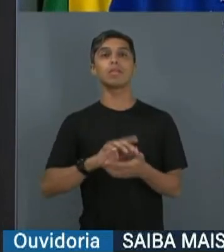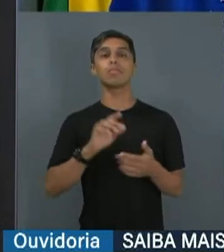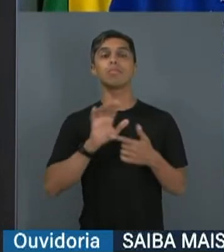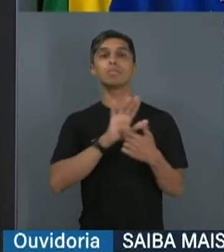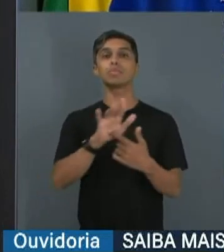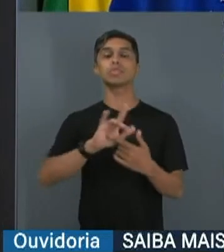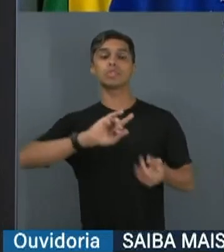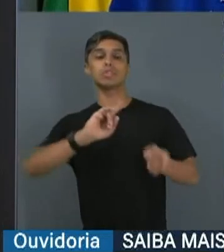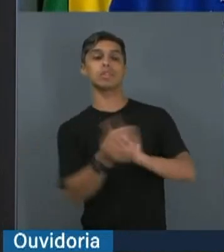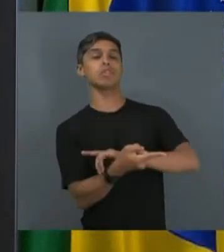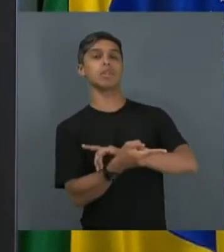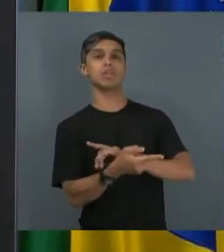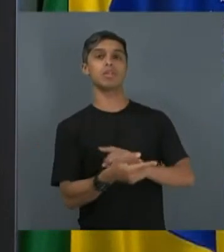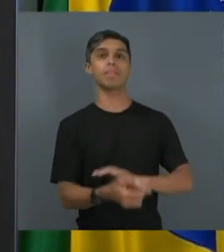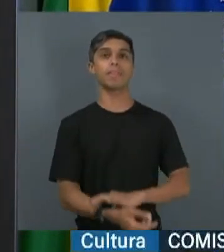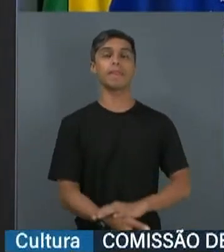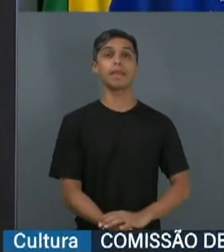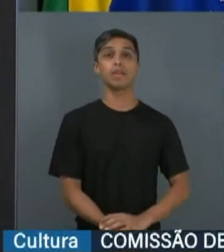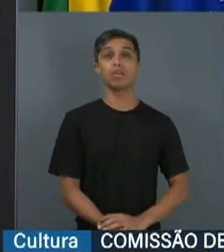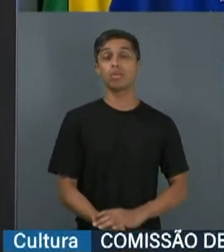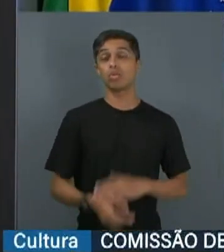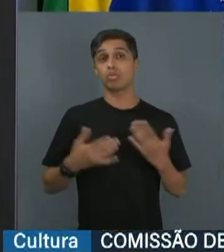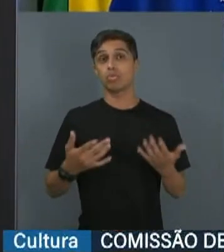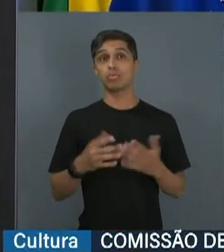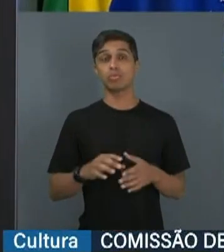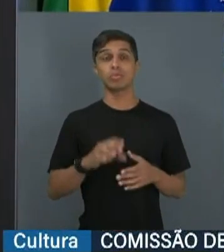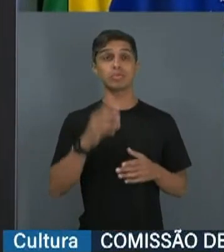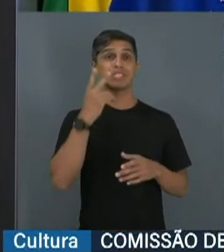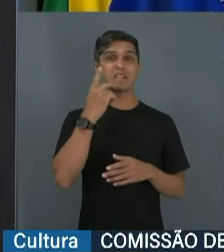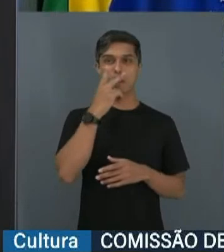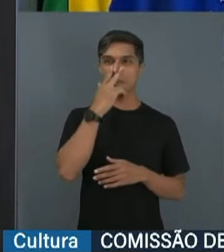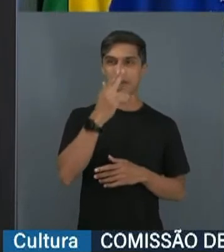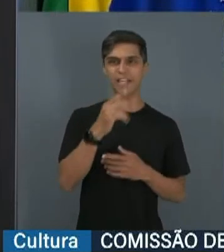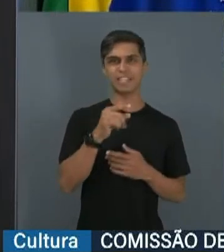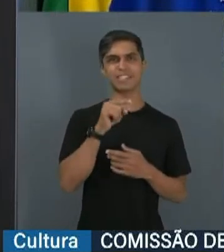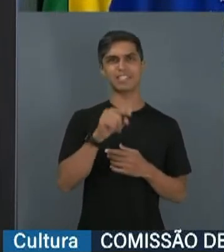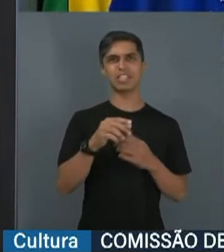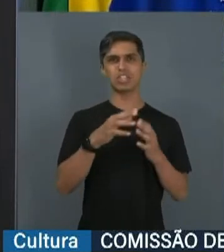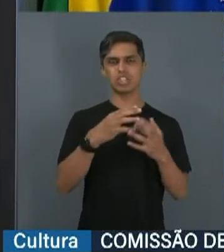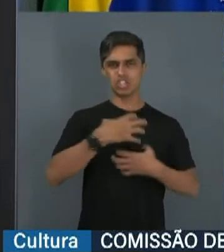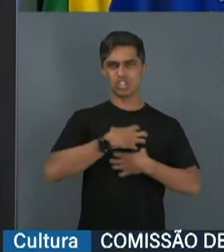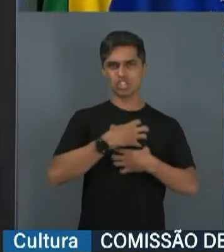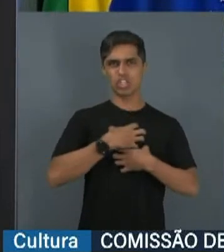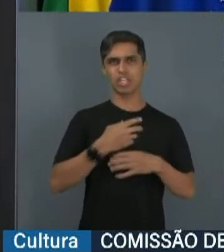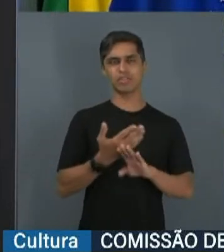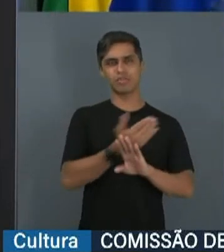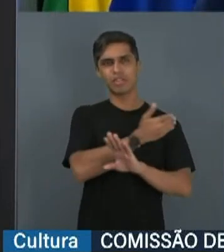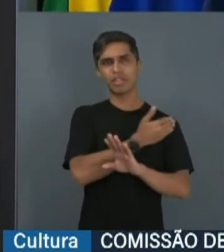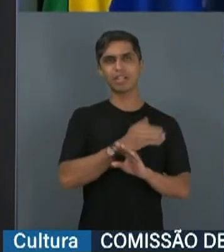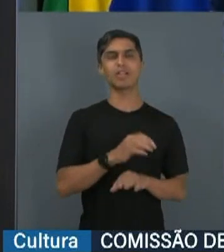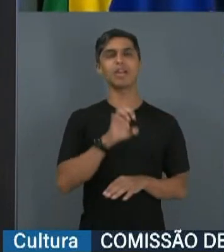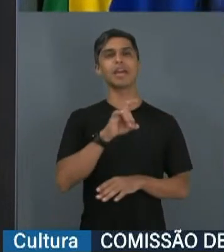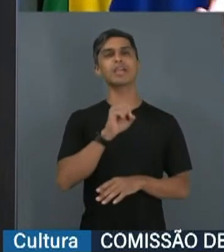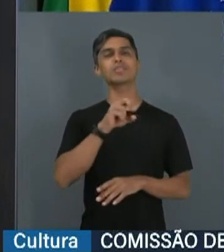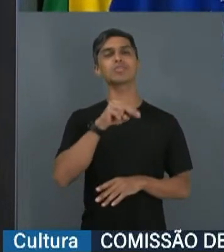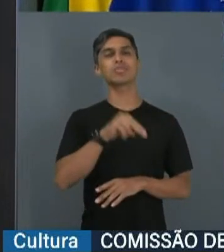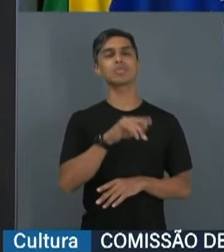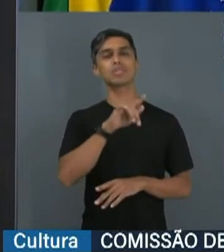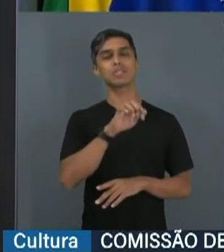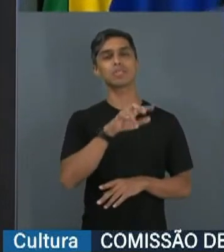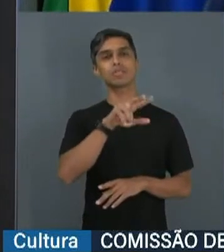prioridades. E o Ceará parece que exportou essa perseguição que viveu Edson Silva, o blog Custo